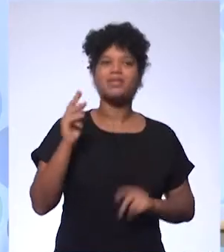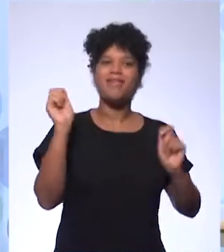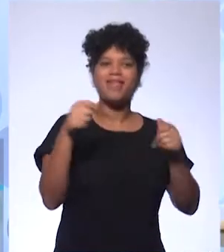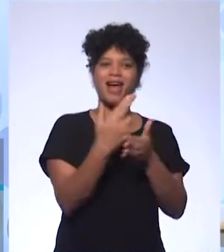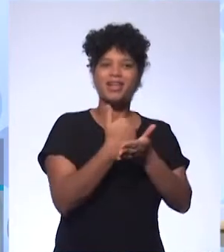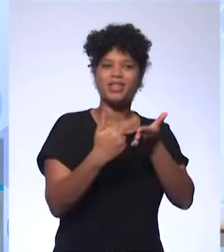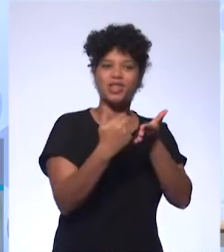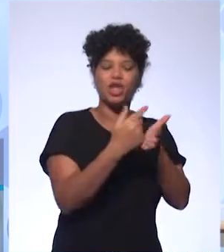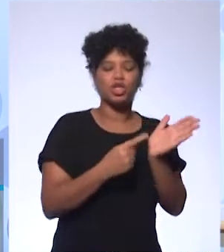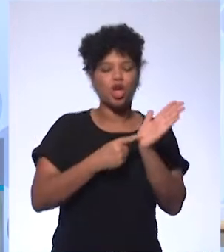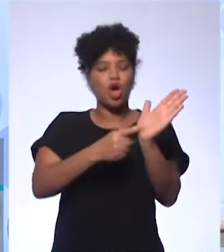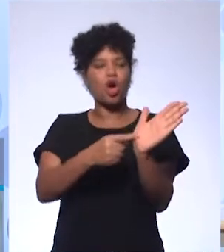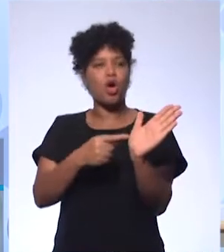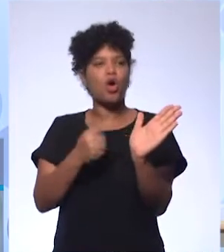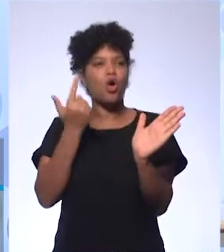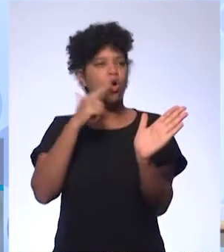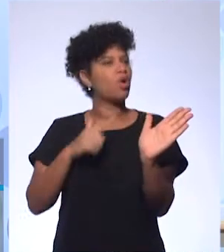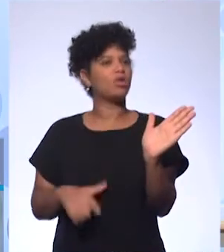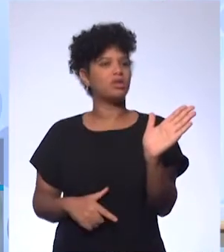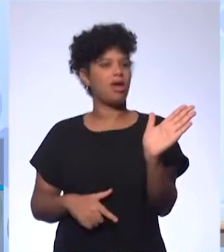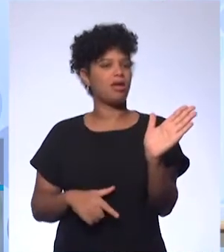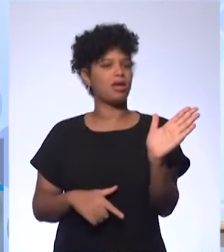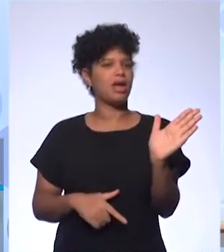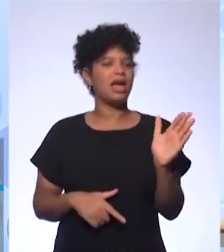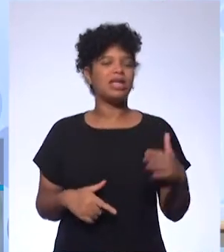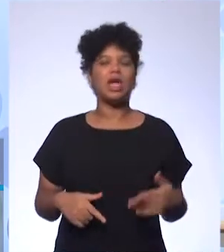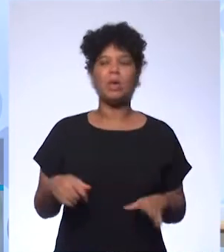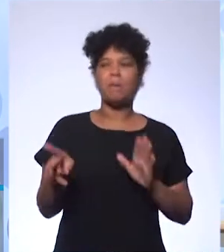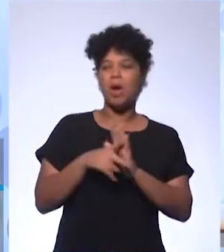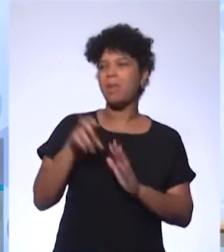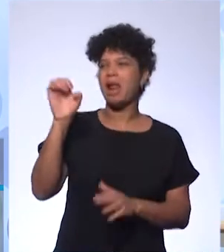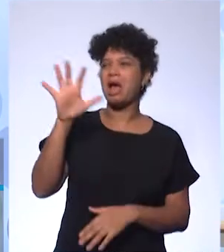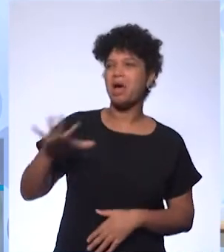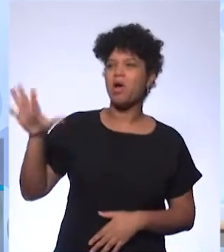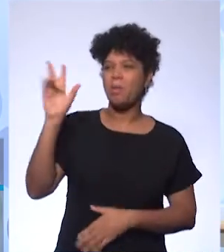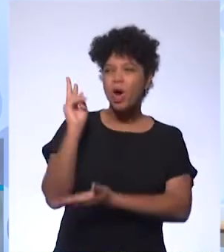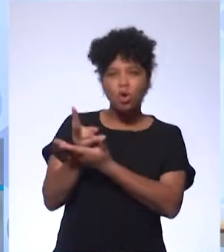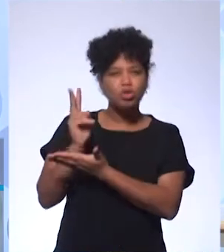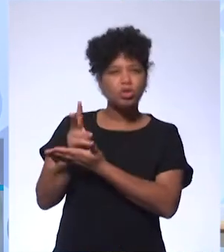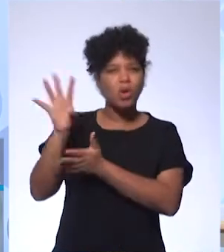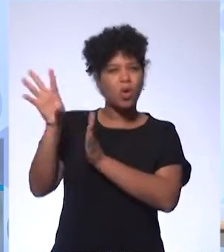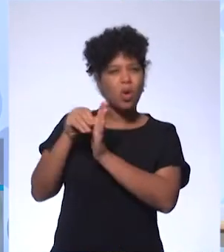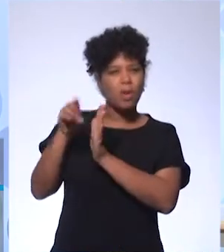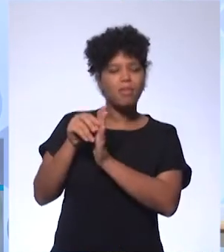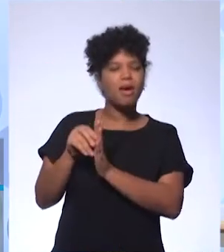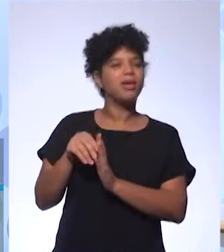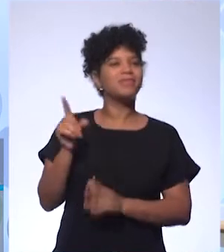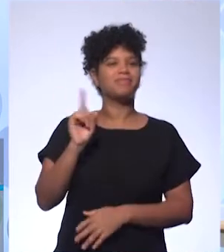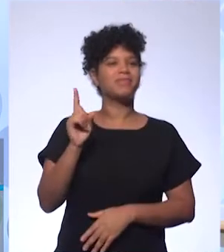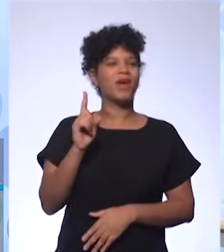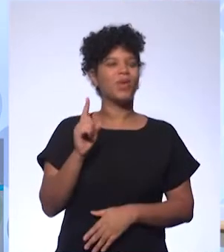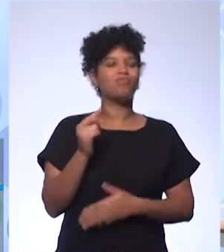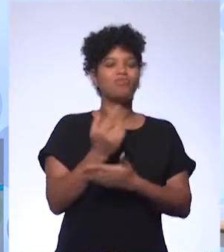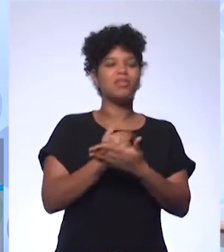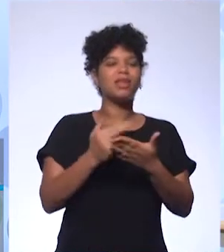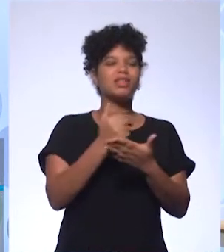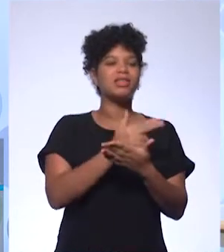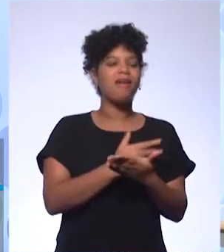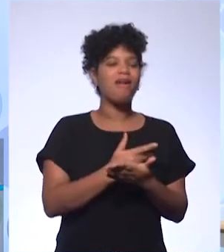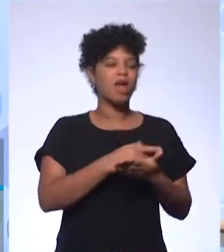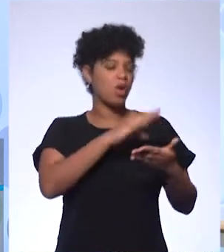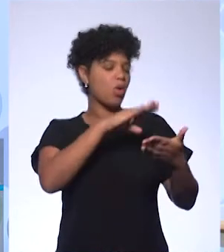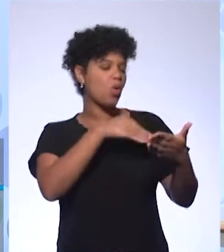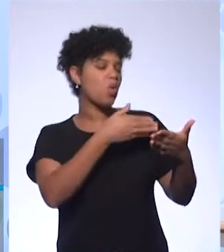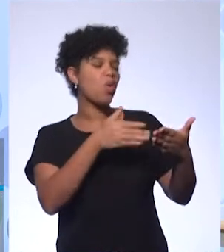questão daquela paisagem linda, bucólica, né, as pessoas no campo, sempre campos floridos, ao redor de lagos,